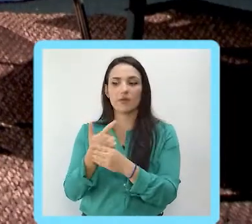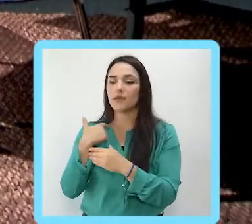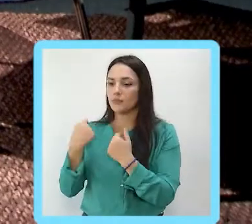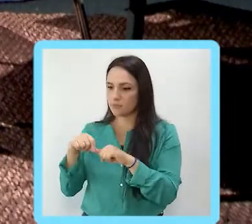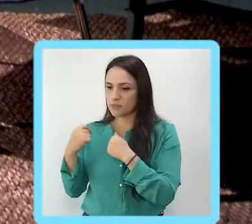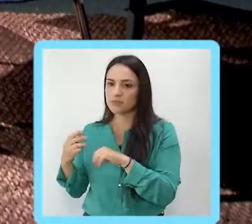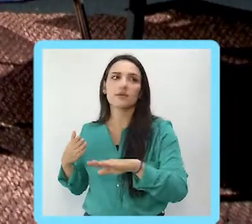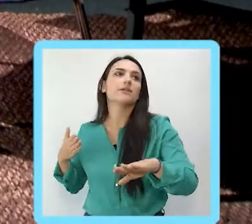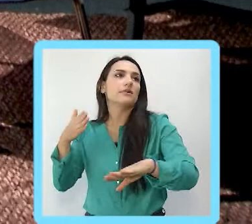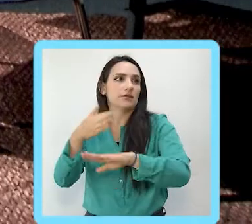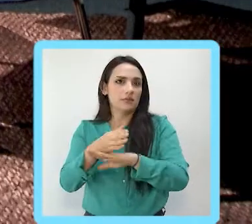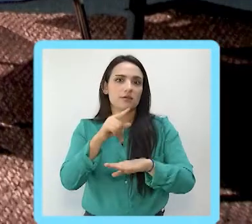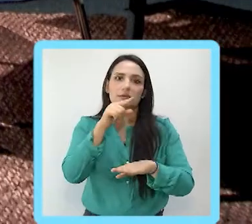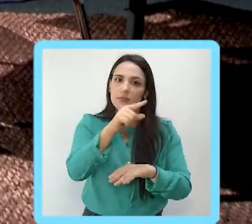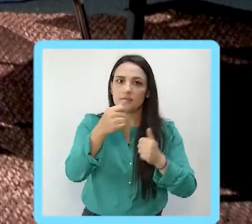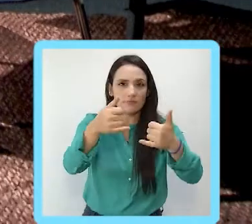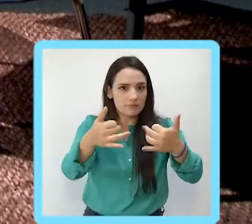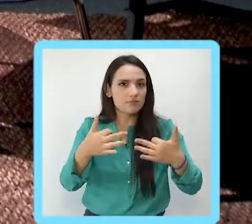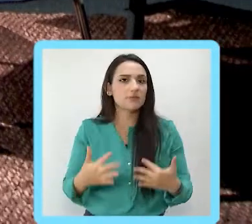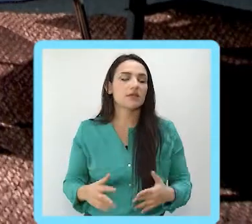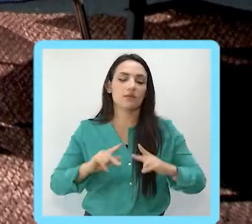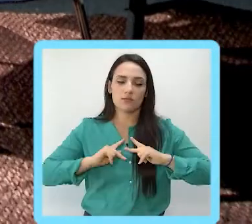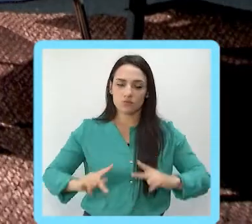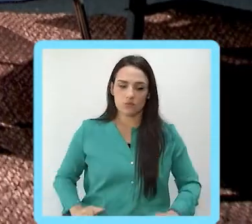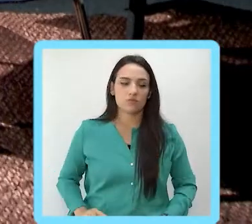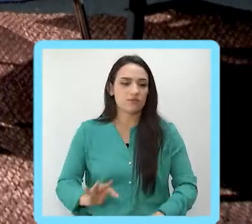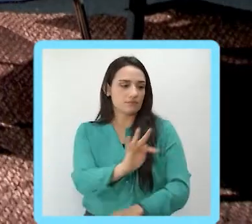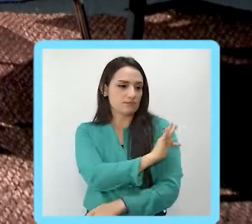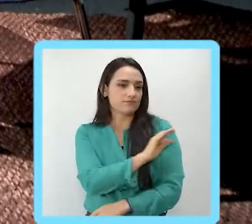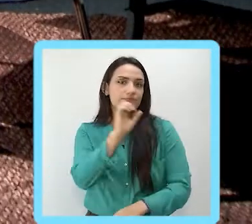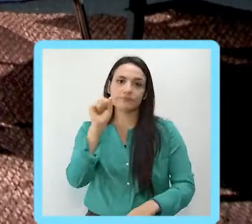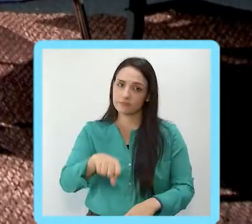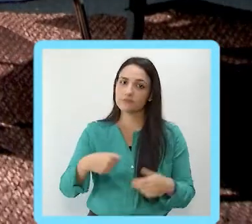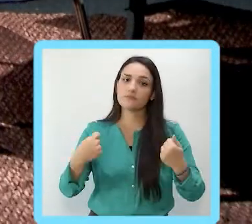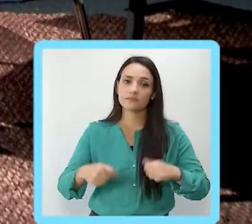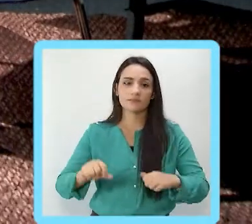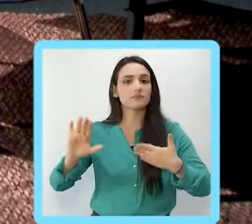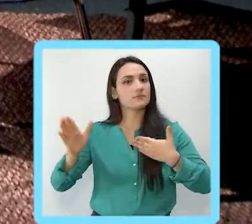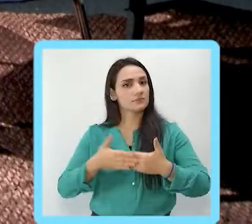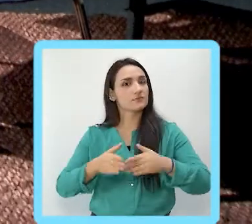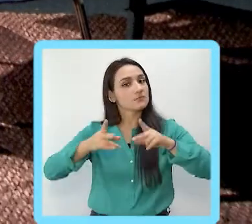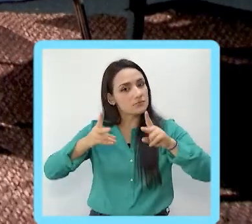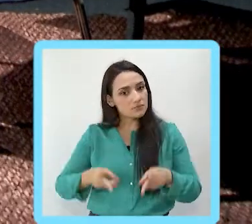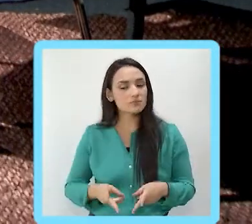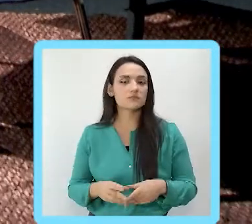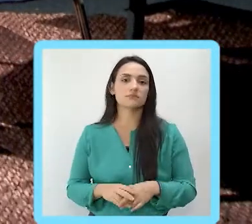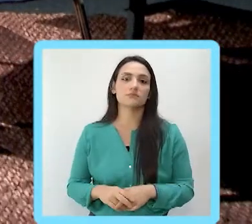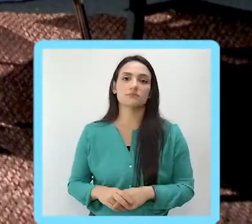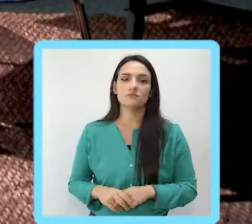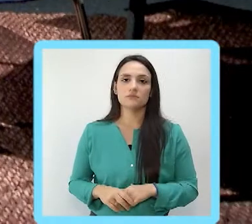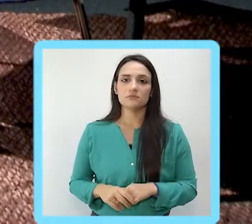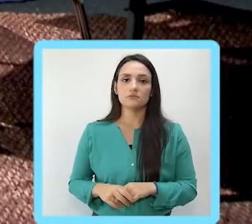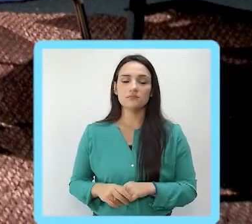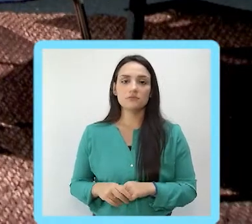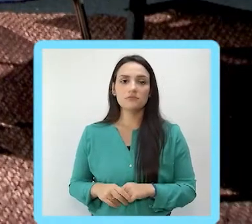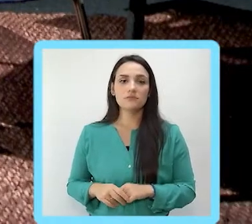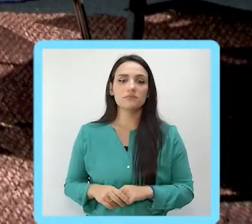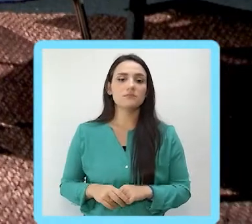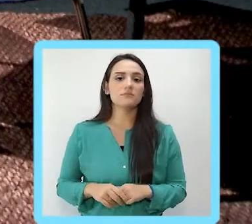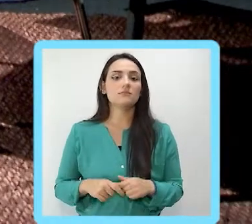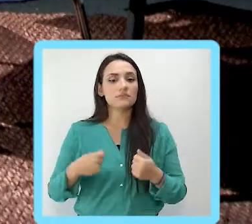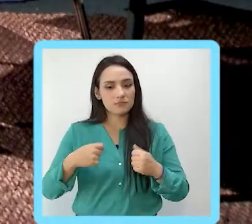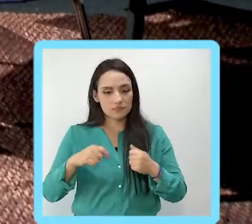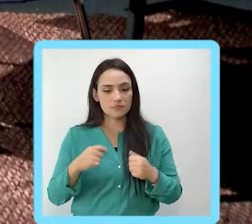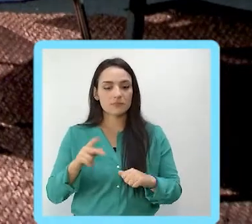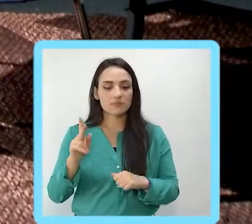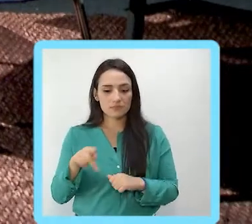lá defendendo a postura técnica do Estado, de que havia necessidade de manter, né, um